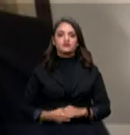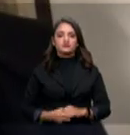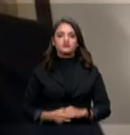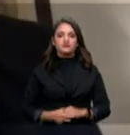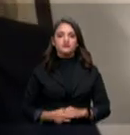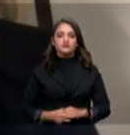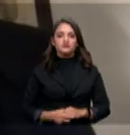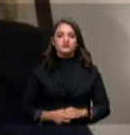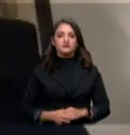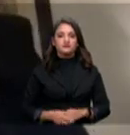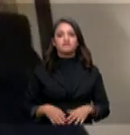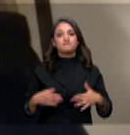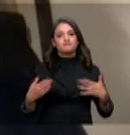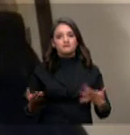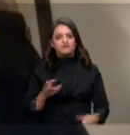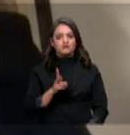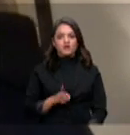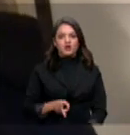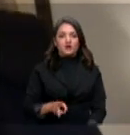Bom, retomando,